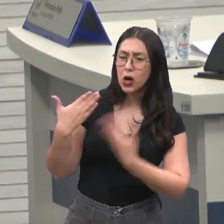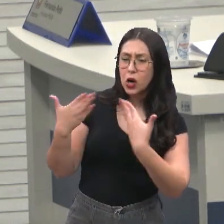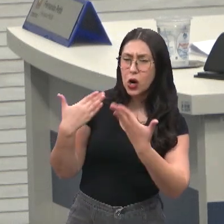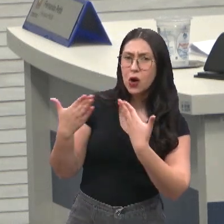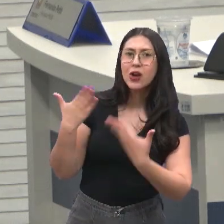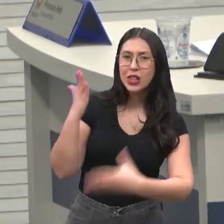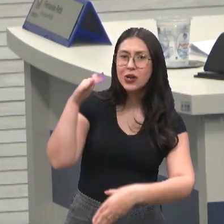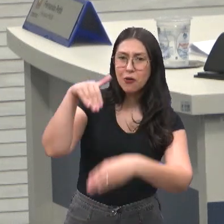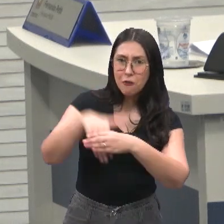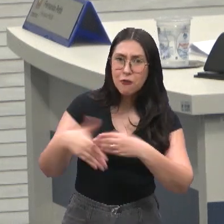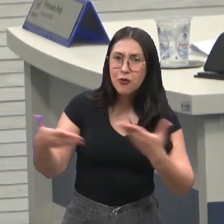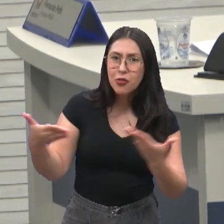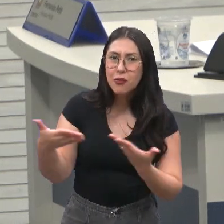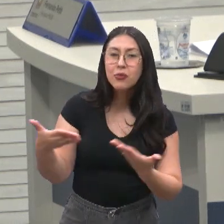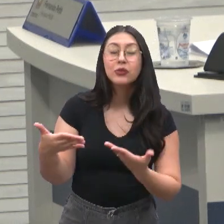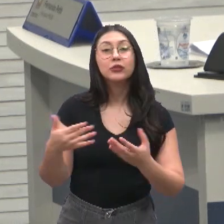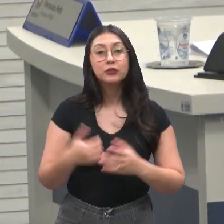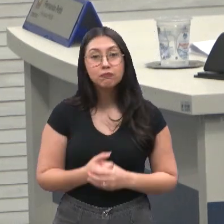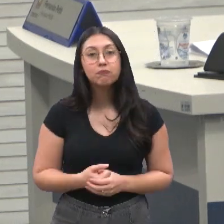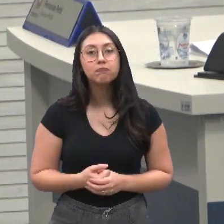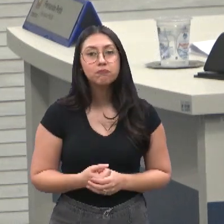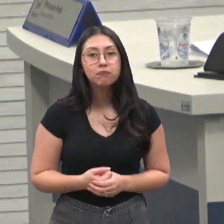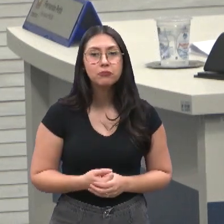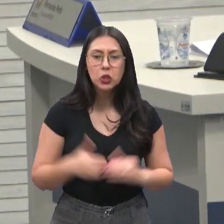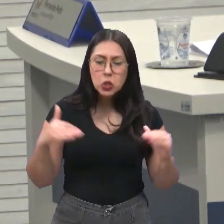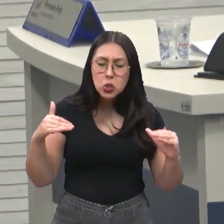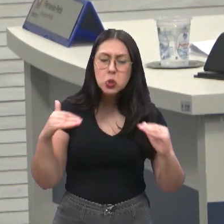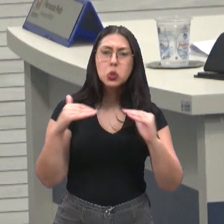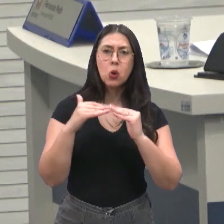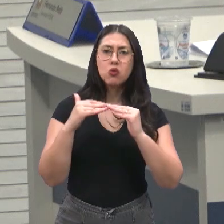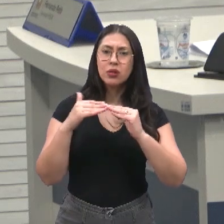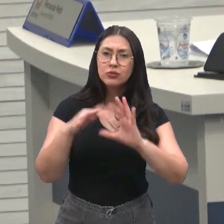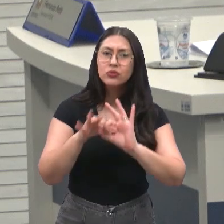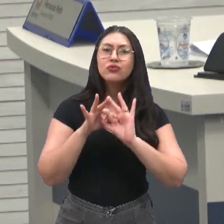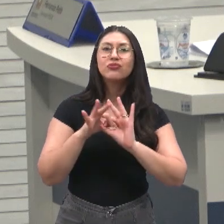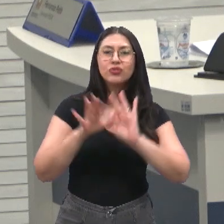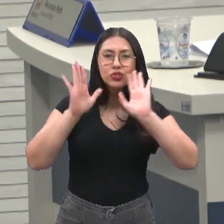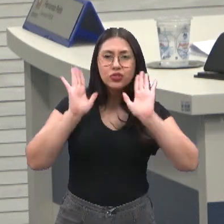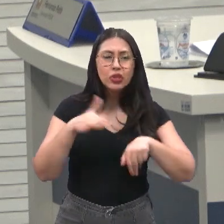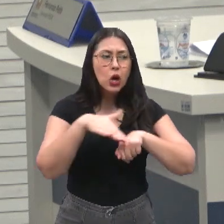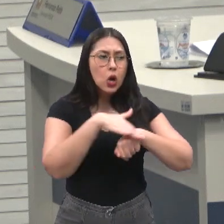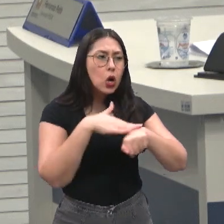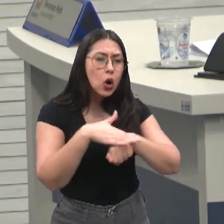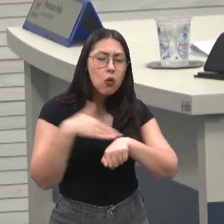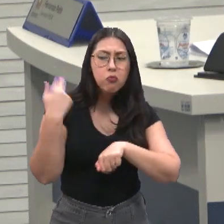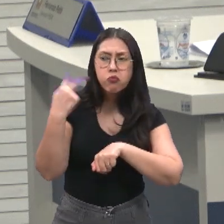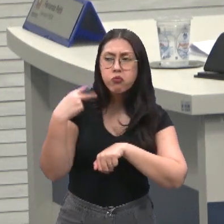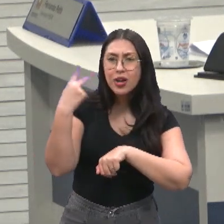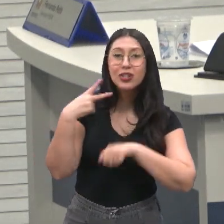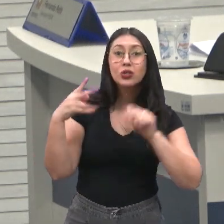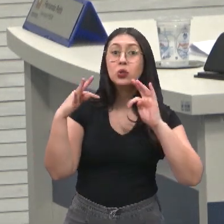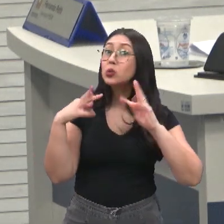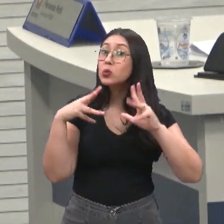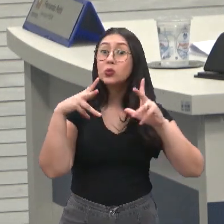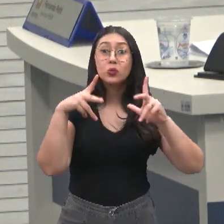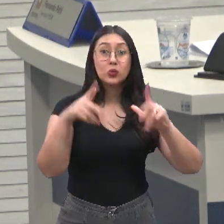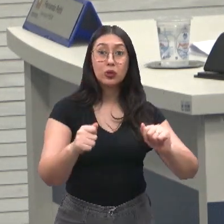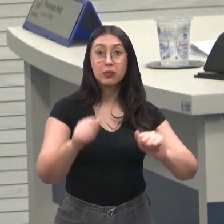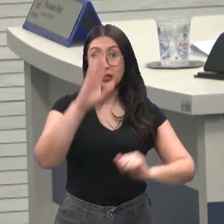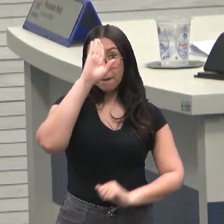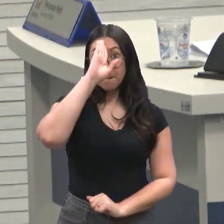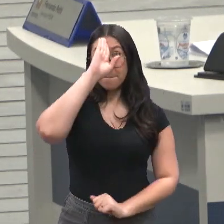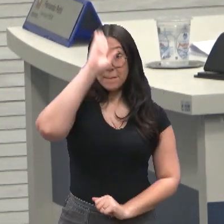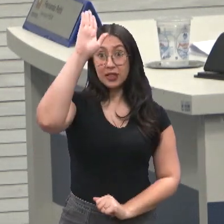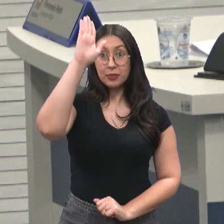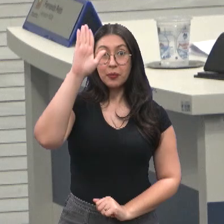esse projeto hoje. De forma unânime, tinha conversado com vários vereadores, todo mundo, principalmente da